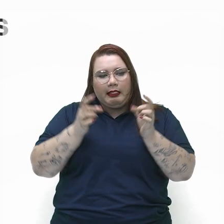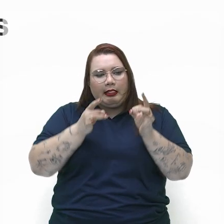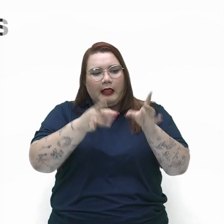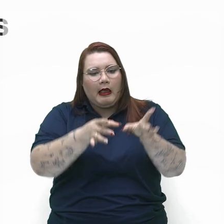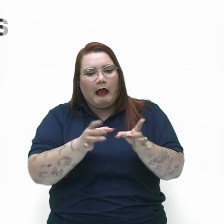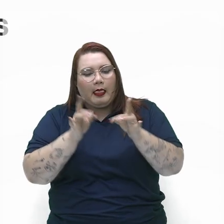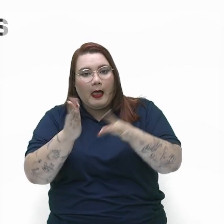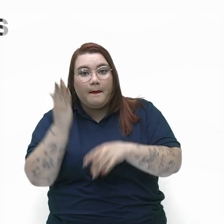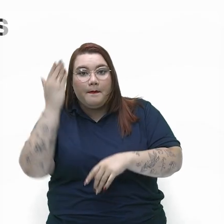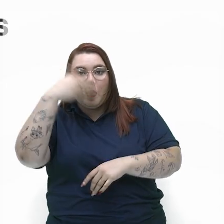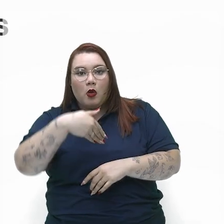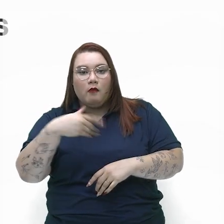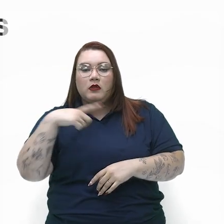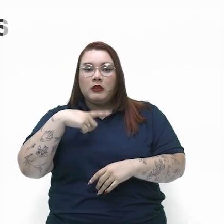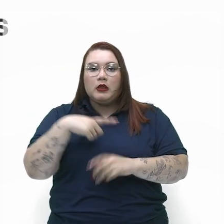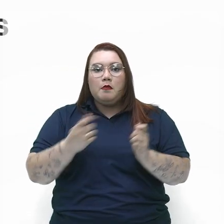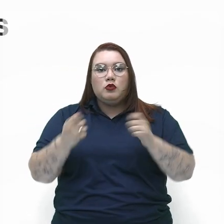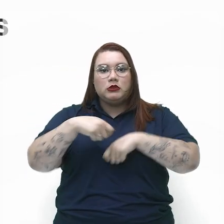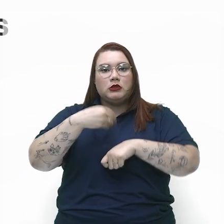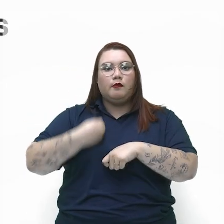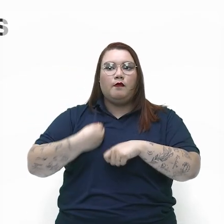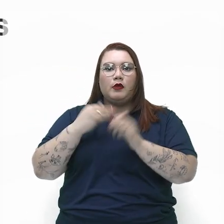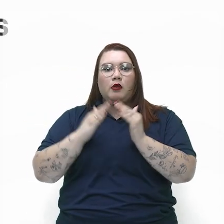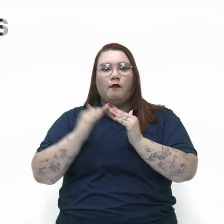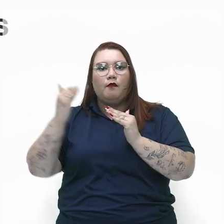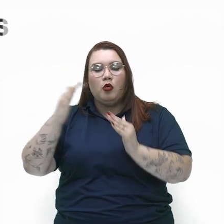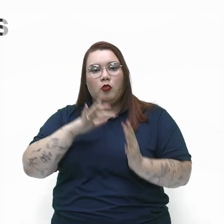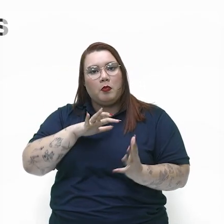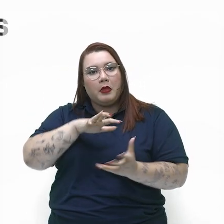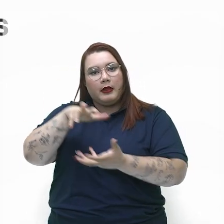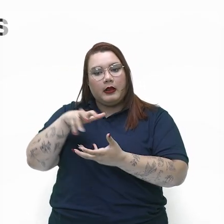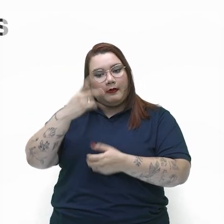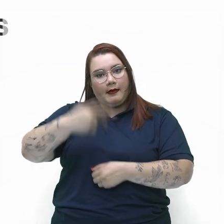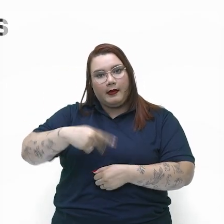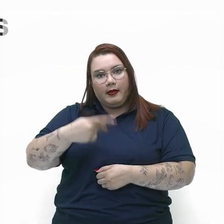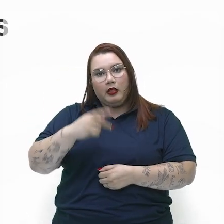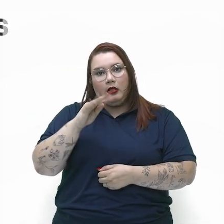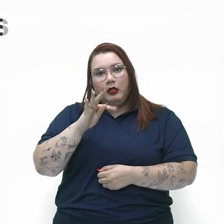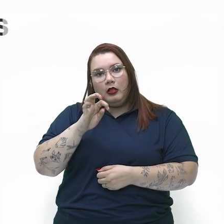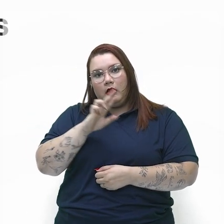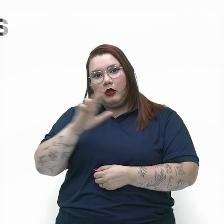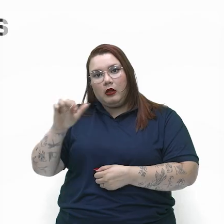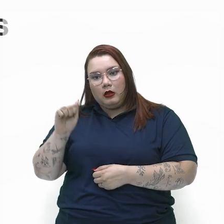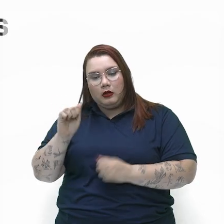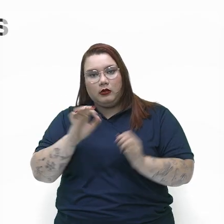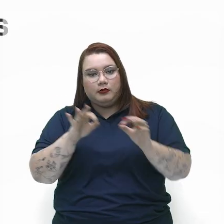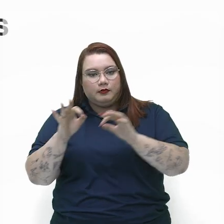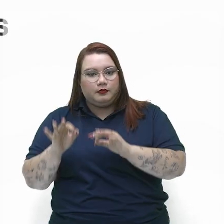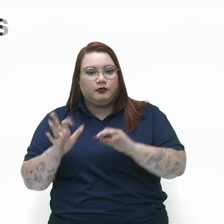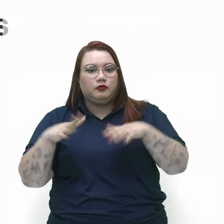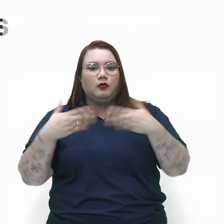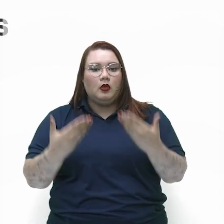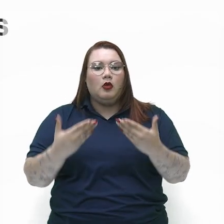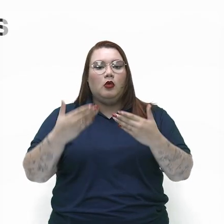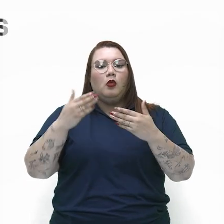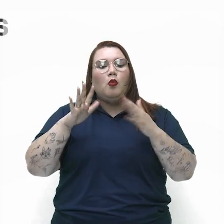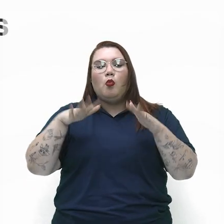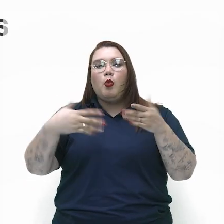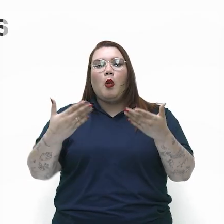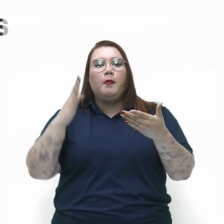de vida fora do planeta Terra. As técnicas utilizadas para fazer essa busca são